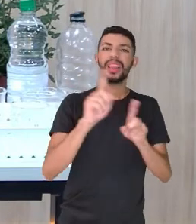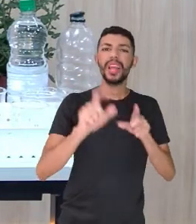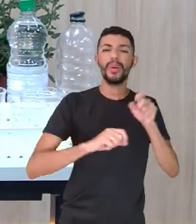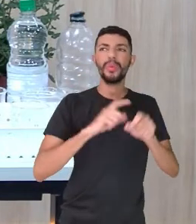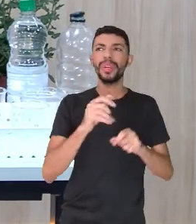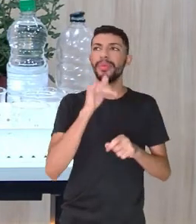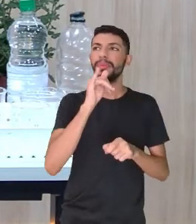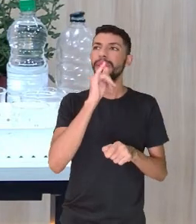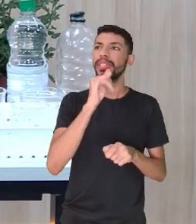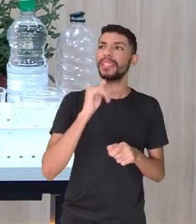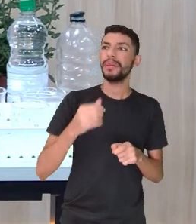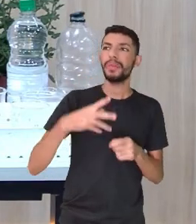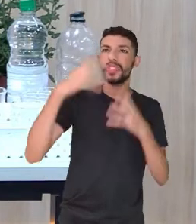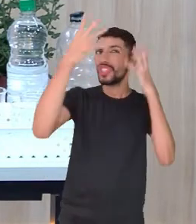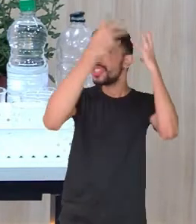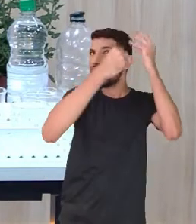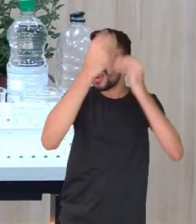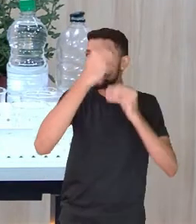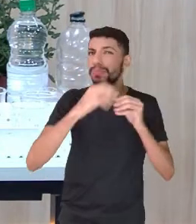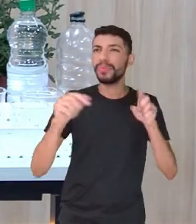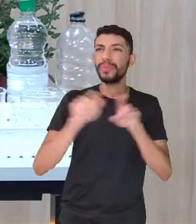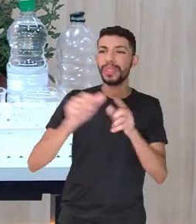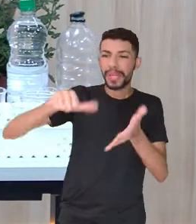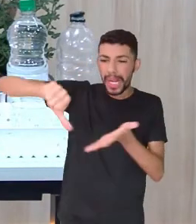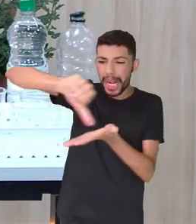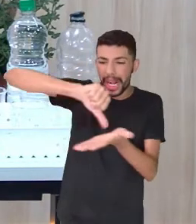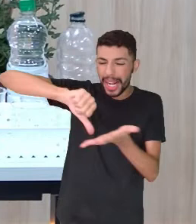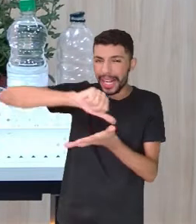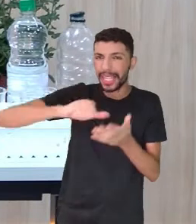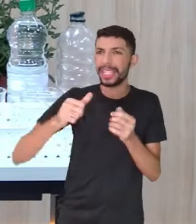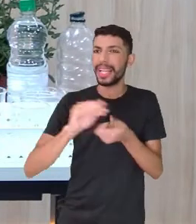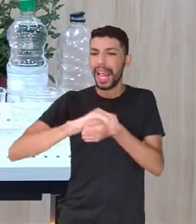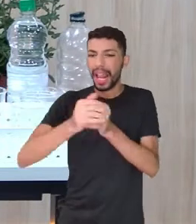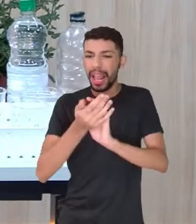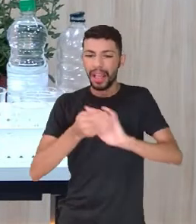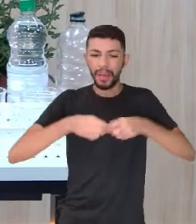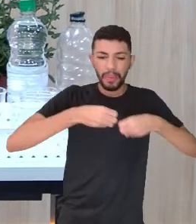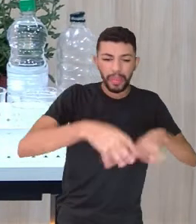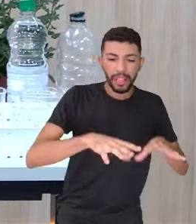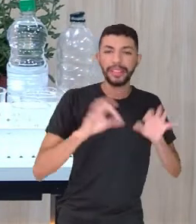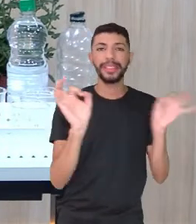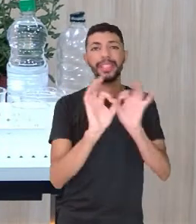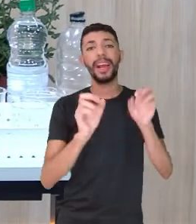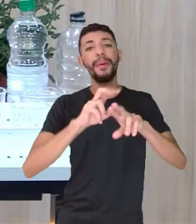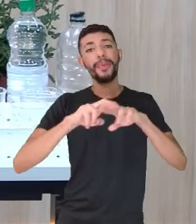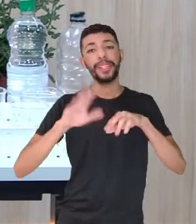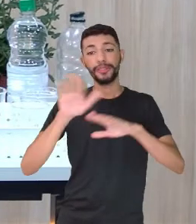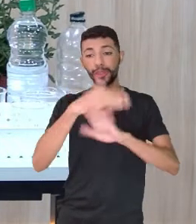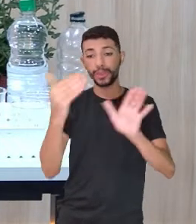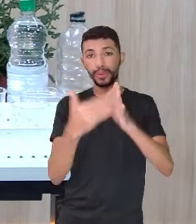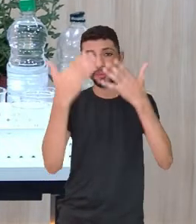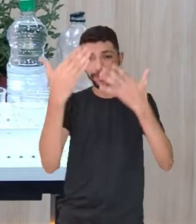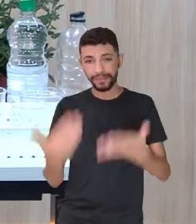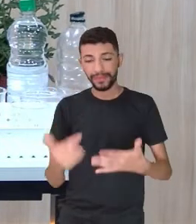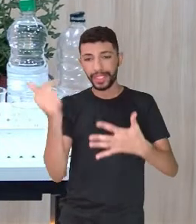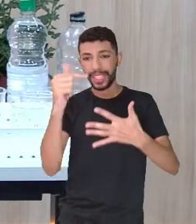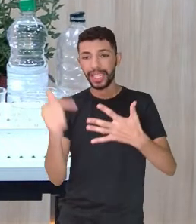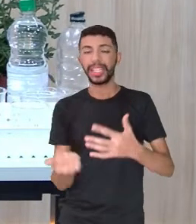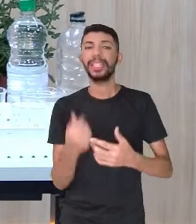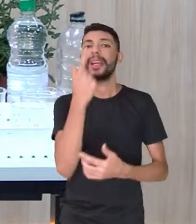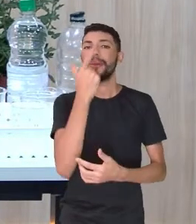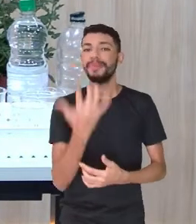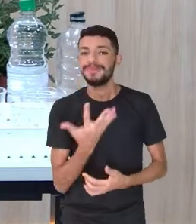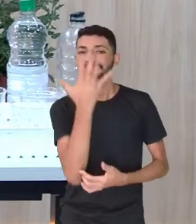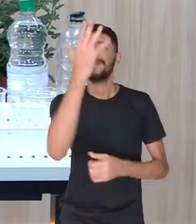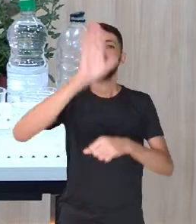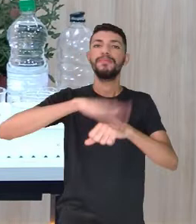estragando shampoo, estragando detergente, sabão, porque tudo isso vai poluir cada vez mais. Então, a Agenda